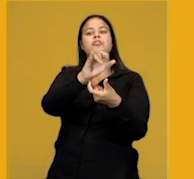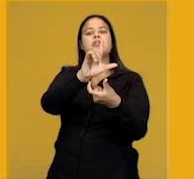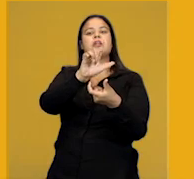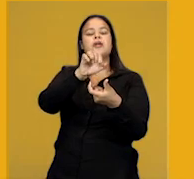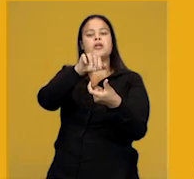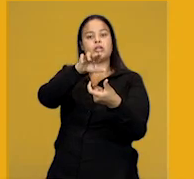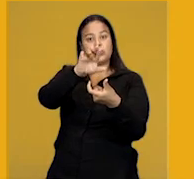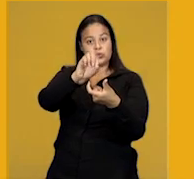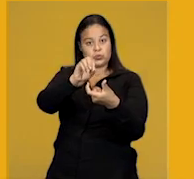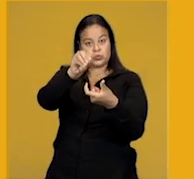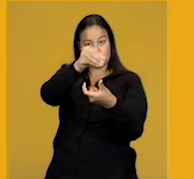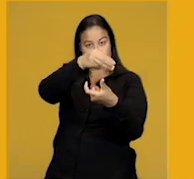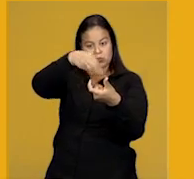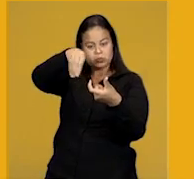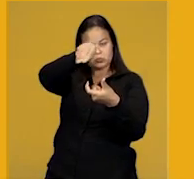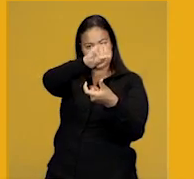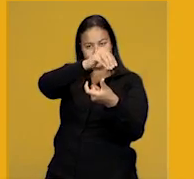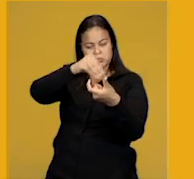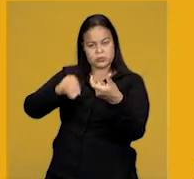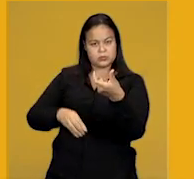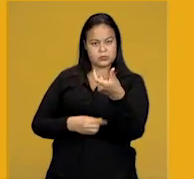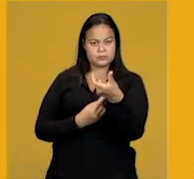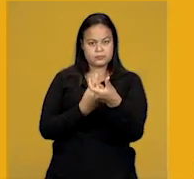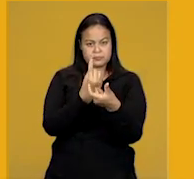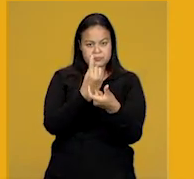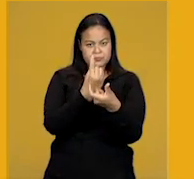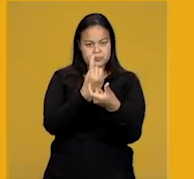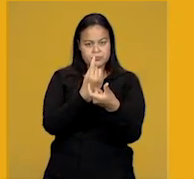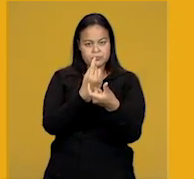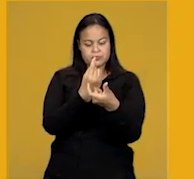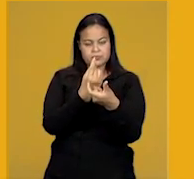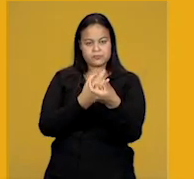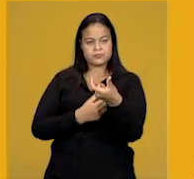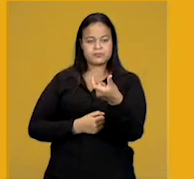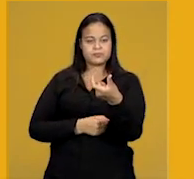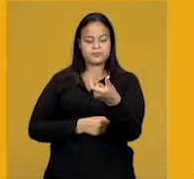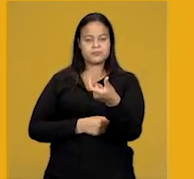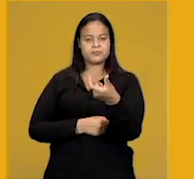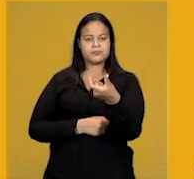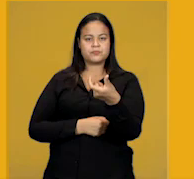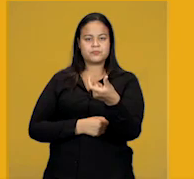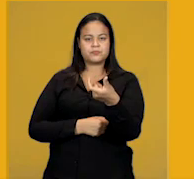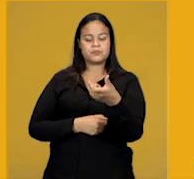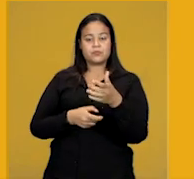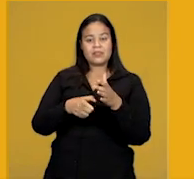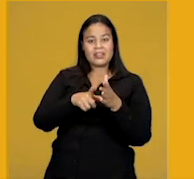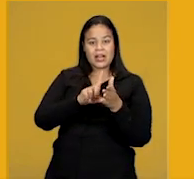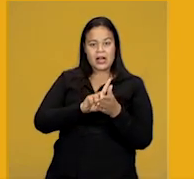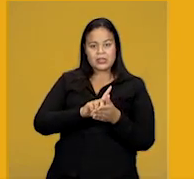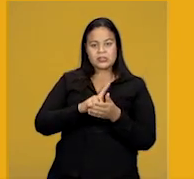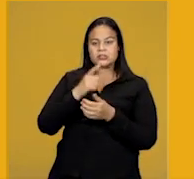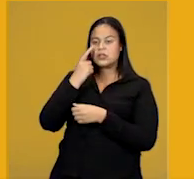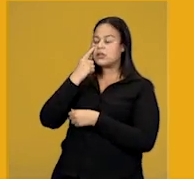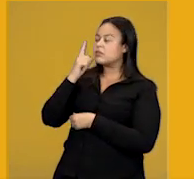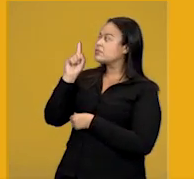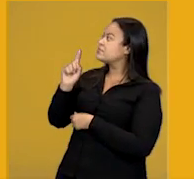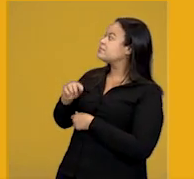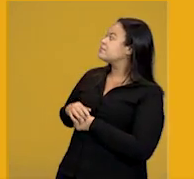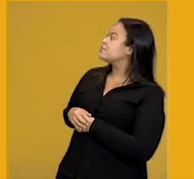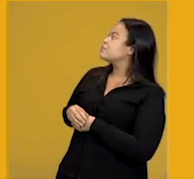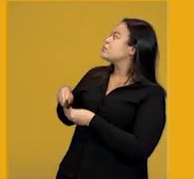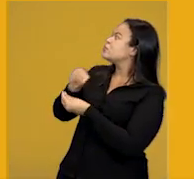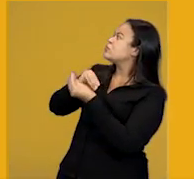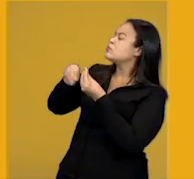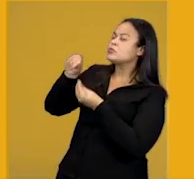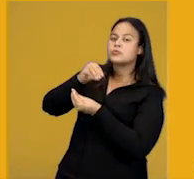Então, olhando essa reação 1, olha, ele está antes da seta. Ele está antes da seta. Olhando essa reação